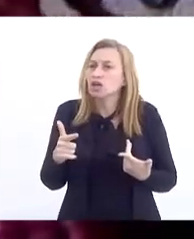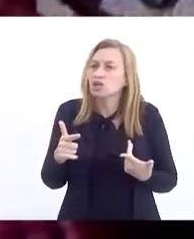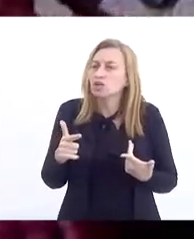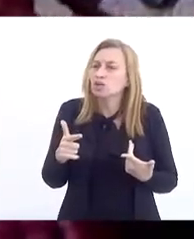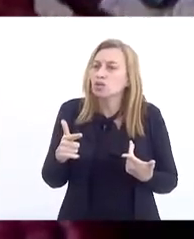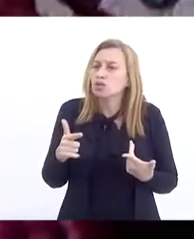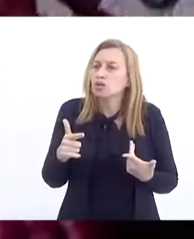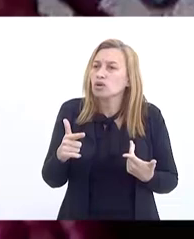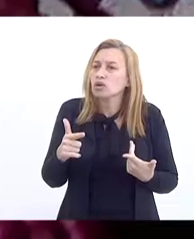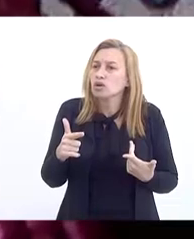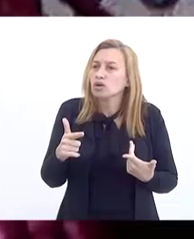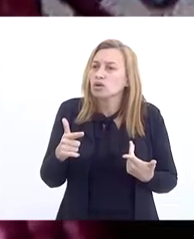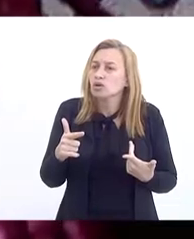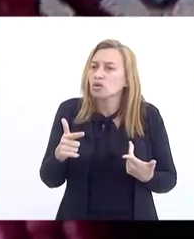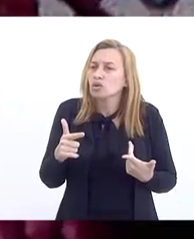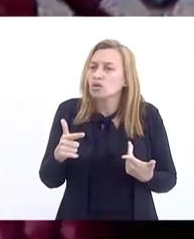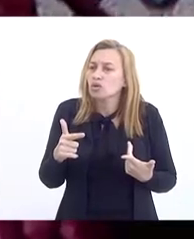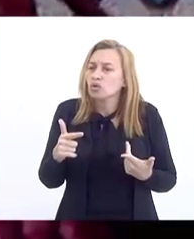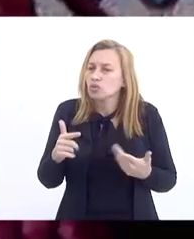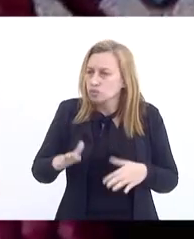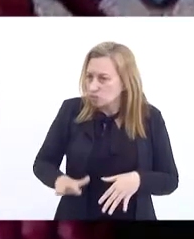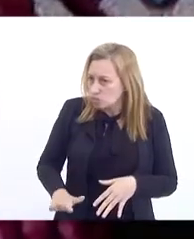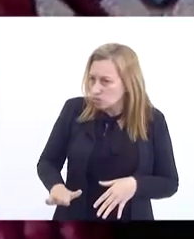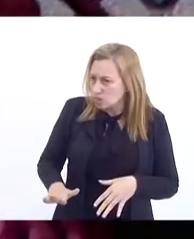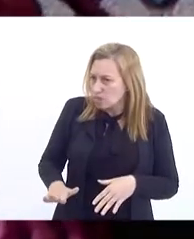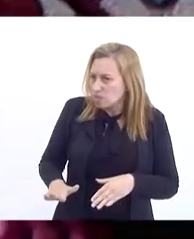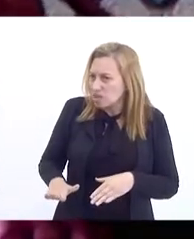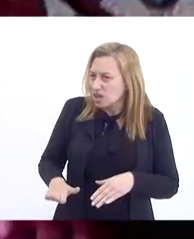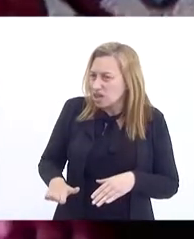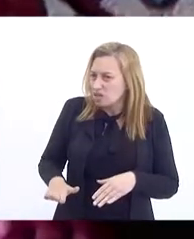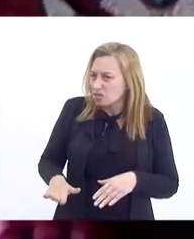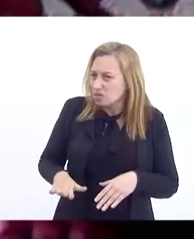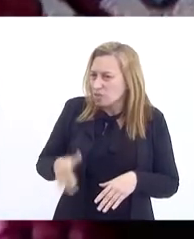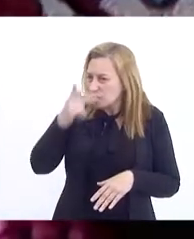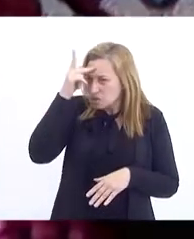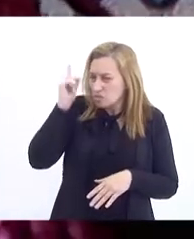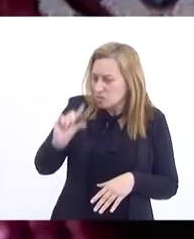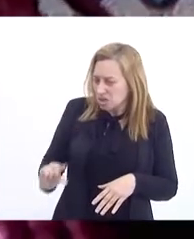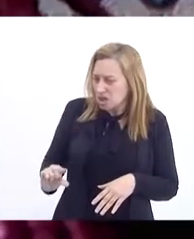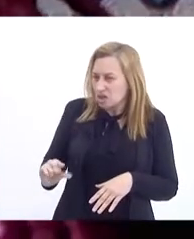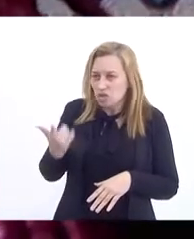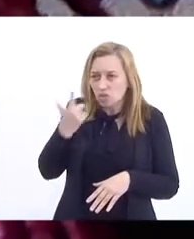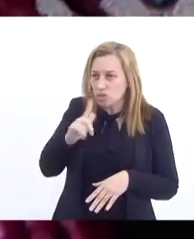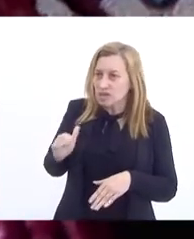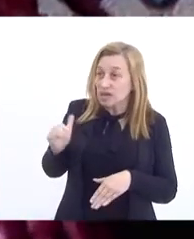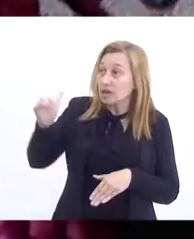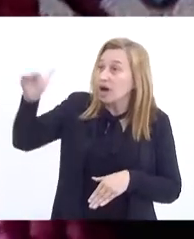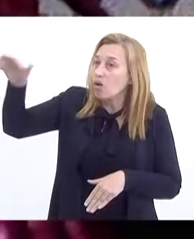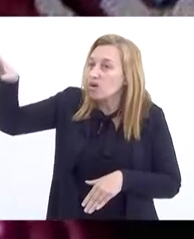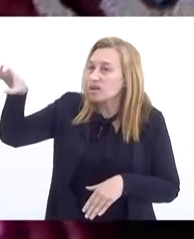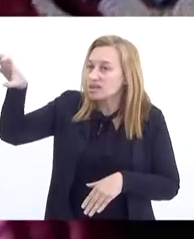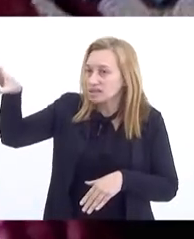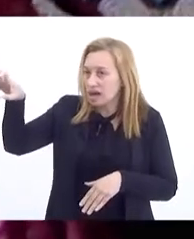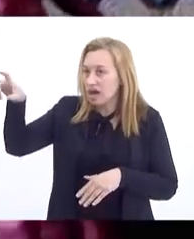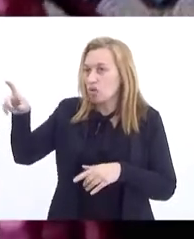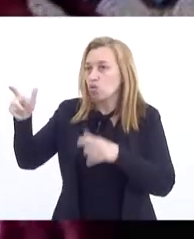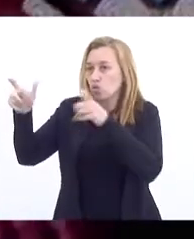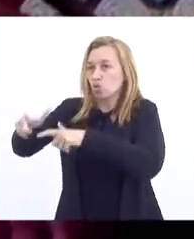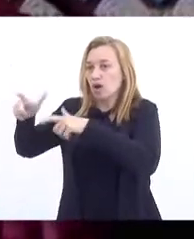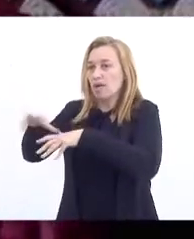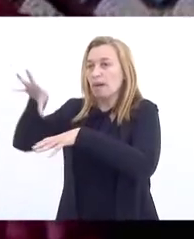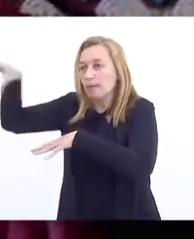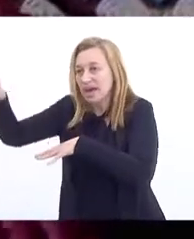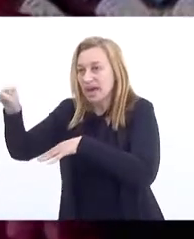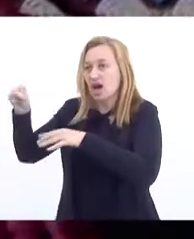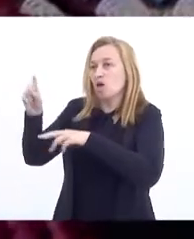para chegar a determinados produtos, né? Não só pessoas com nanismo, por exemplo. Eu